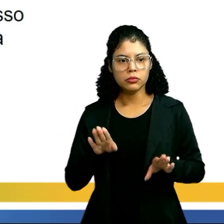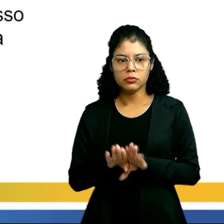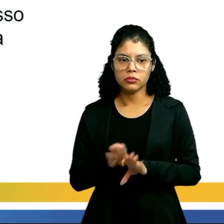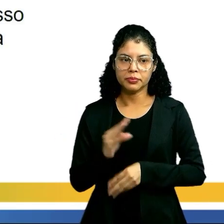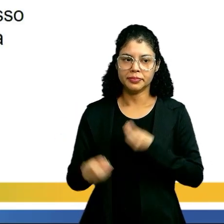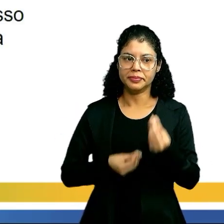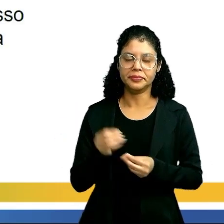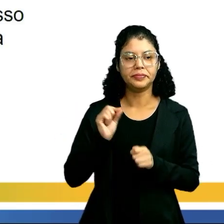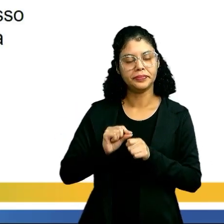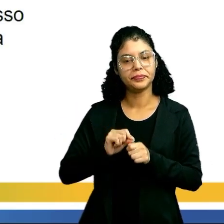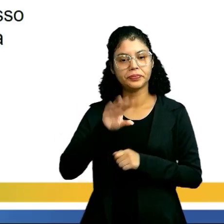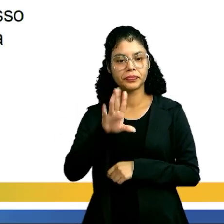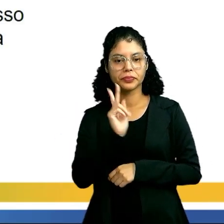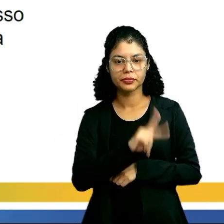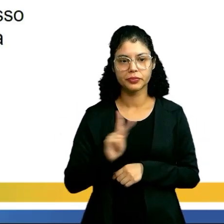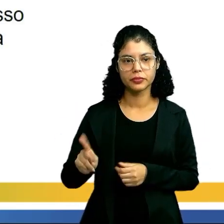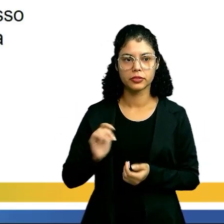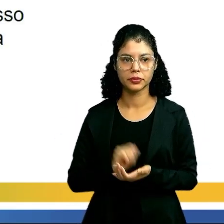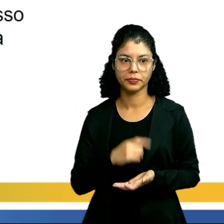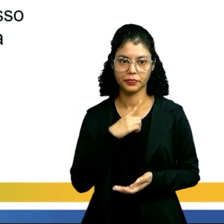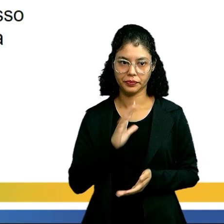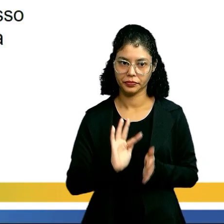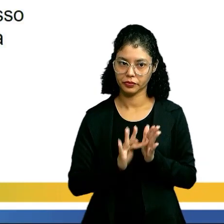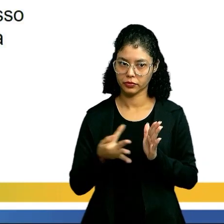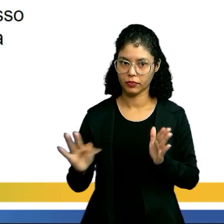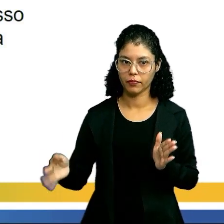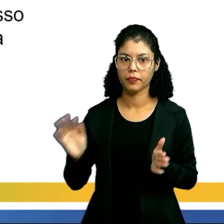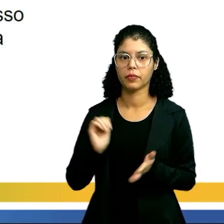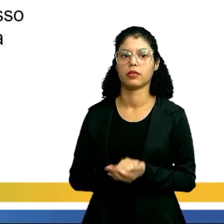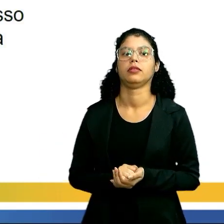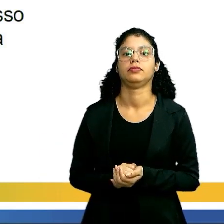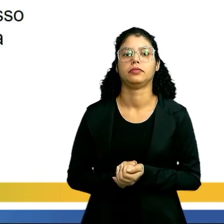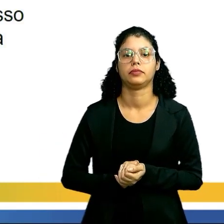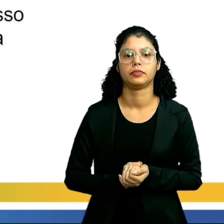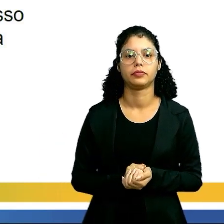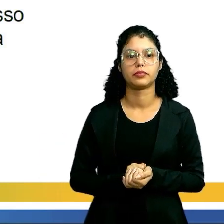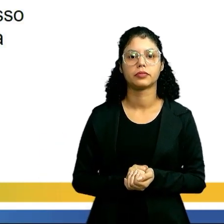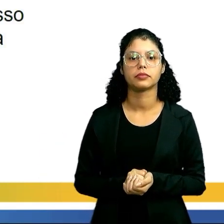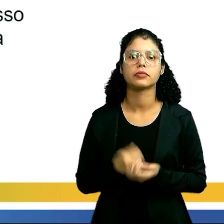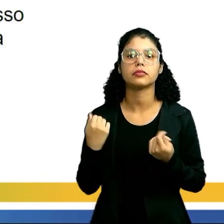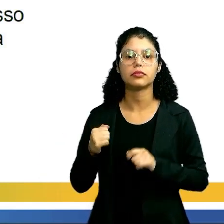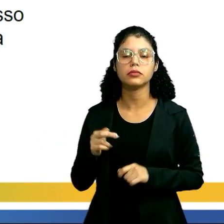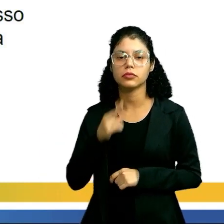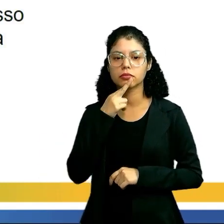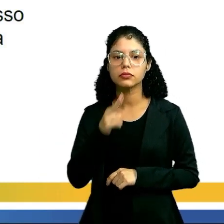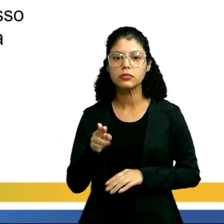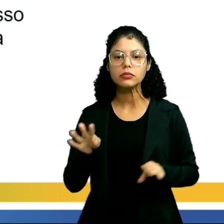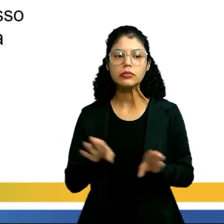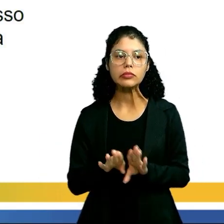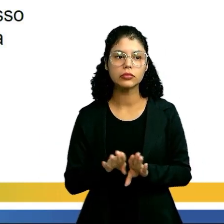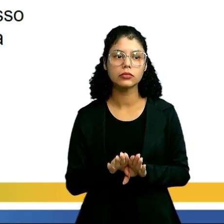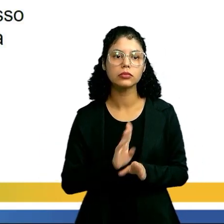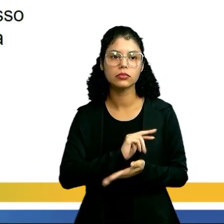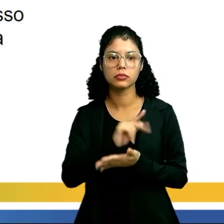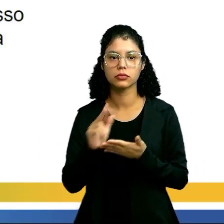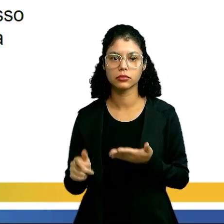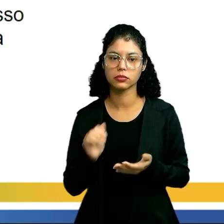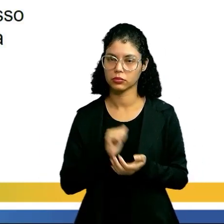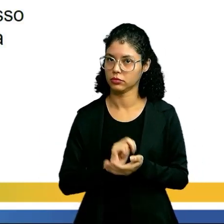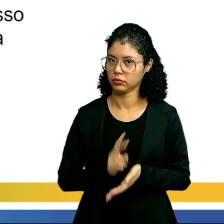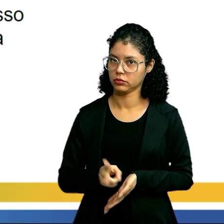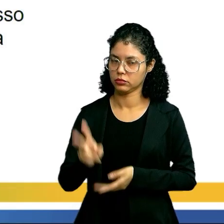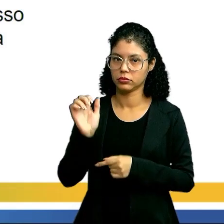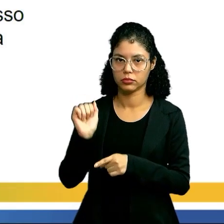gente vai fazer isso, professor? Temos a função exponencial, está aqui. Precisamos calcular o valor dessa variável, dessa